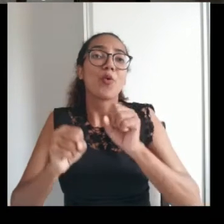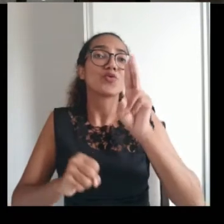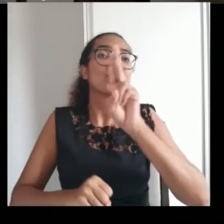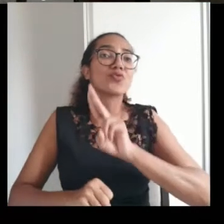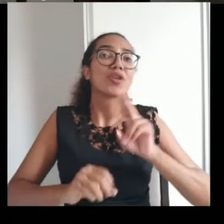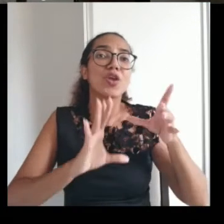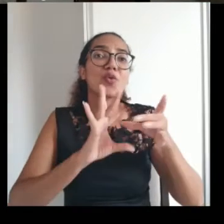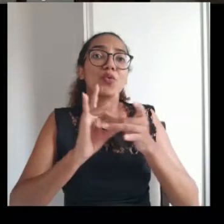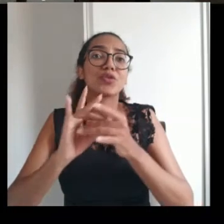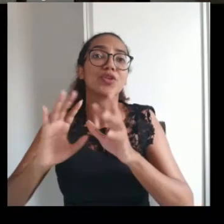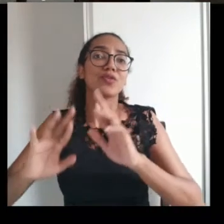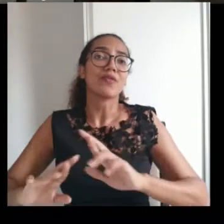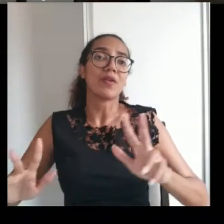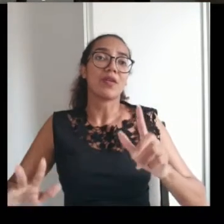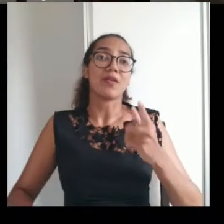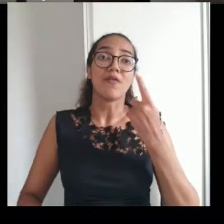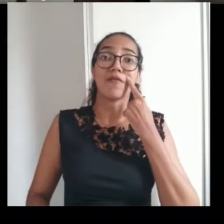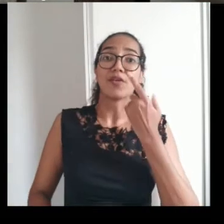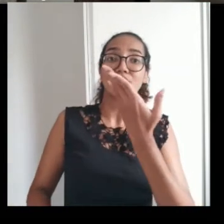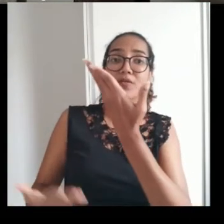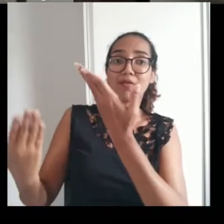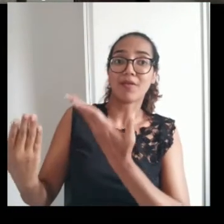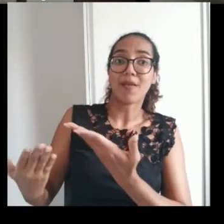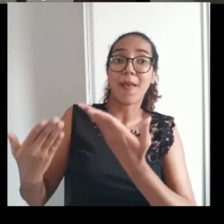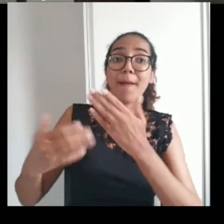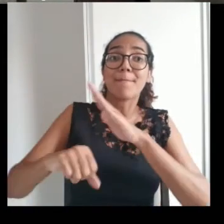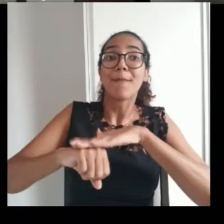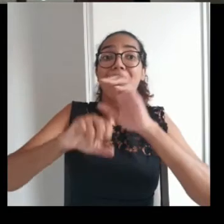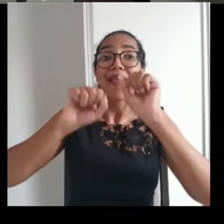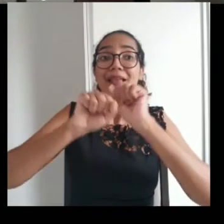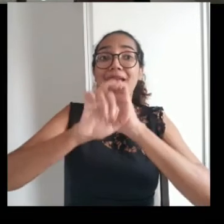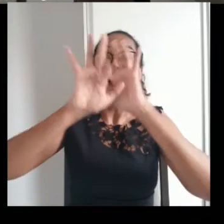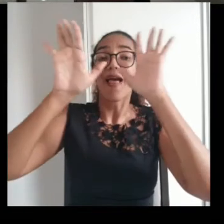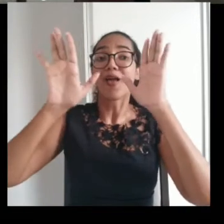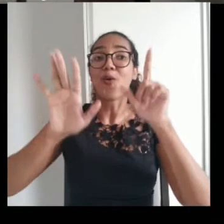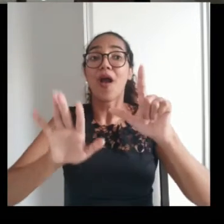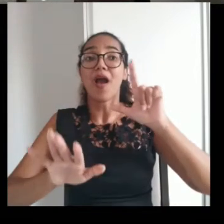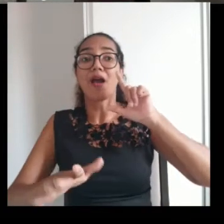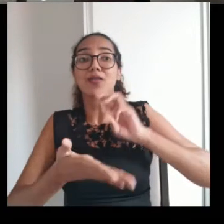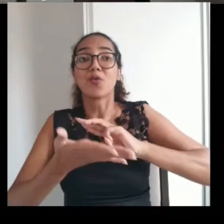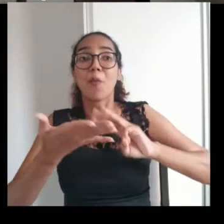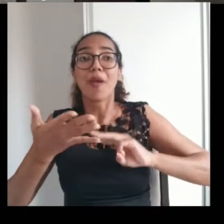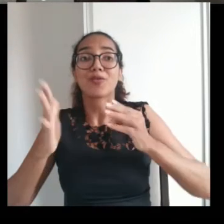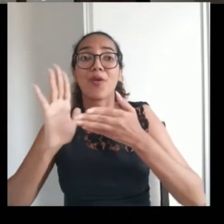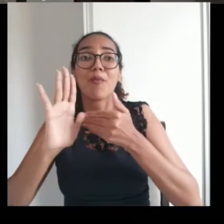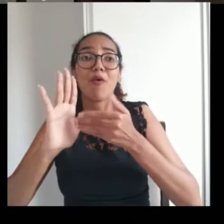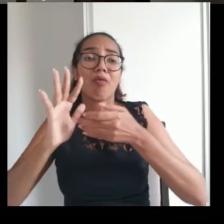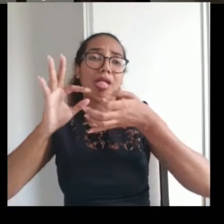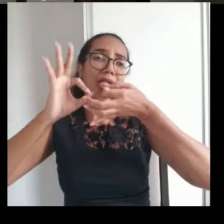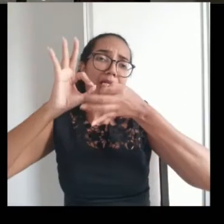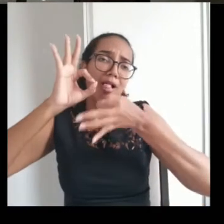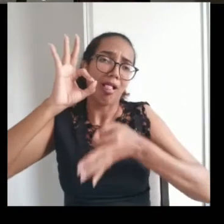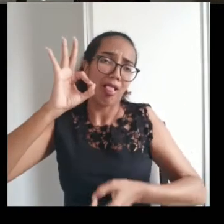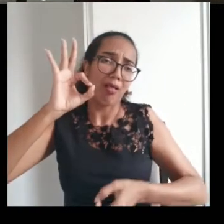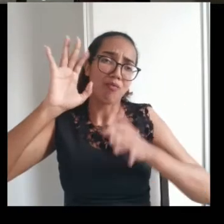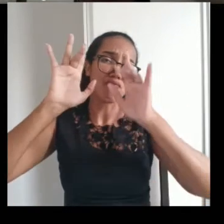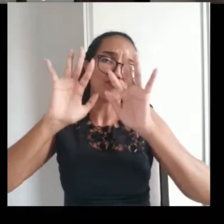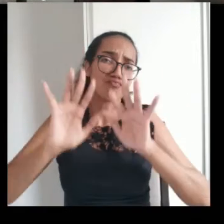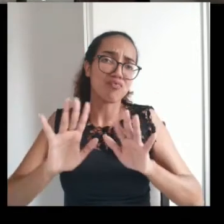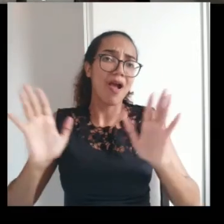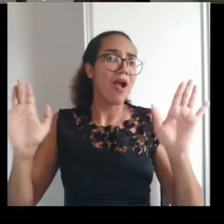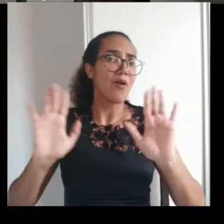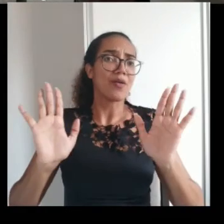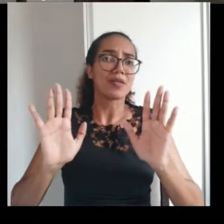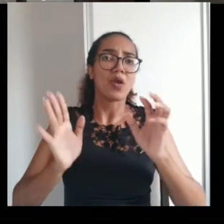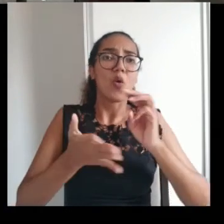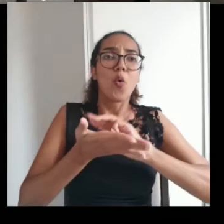método, como ficou muito mais claro. Ó. Veio o método remover, estava bem grande, e o procurar também. Agora não, ó. O método procurar, ele chama